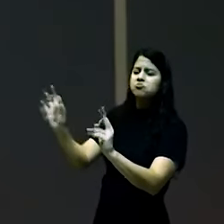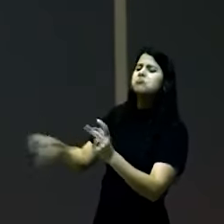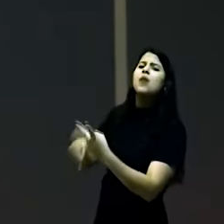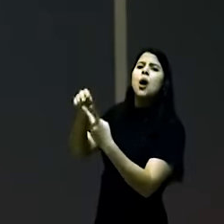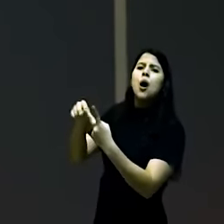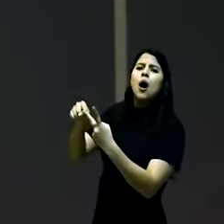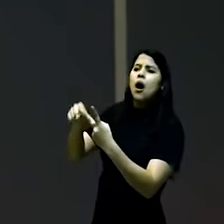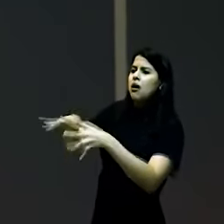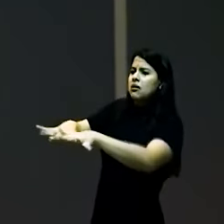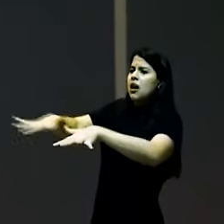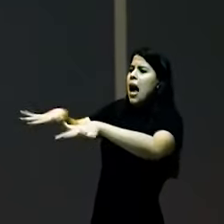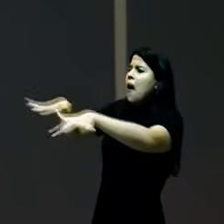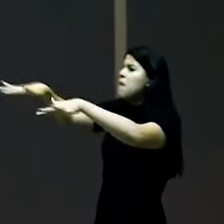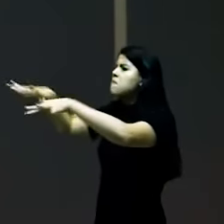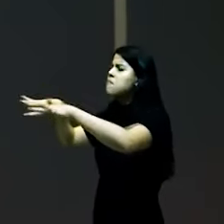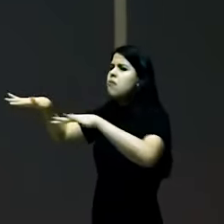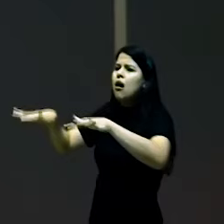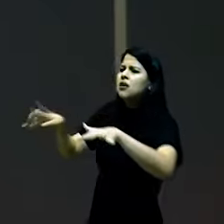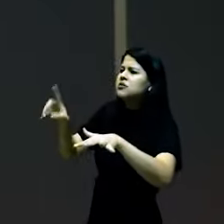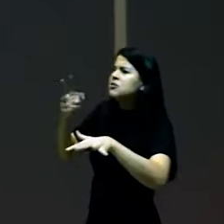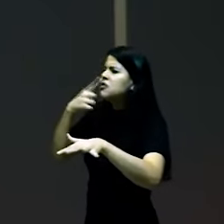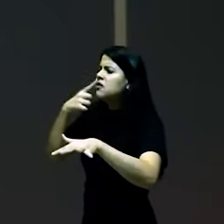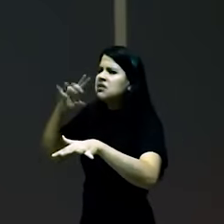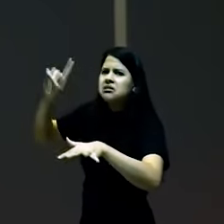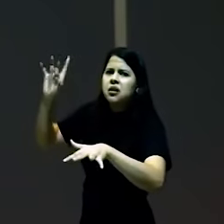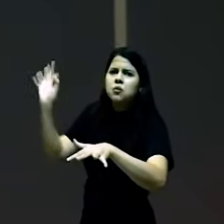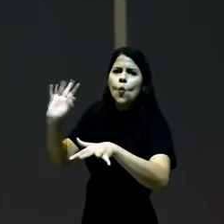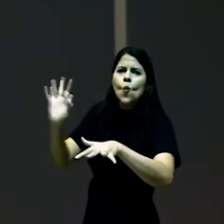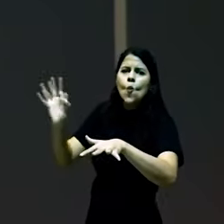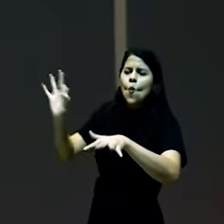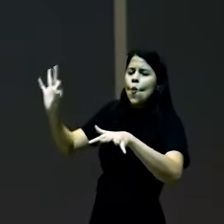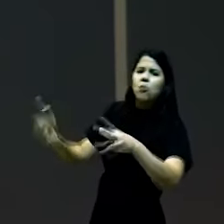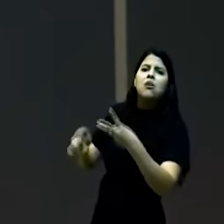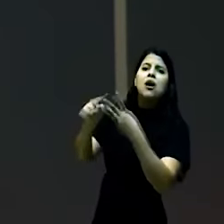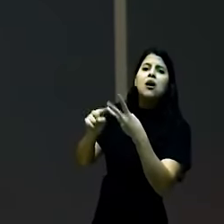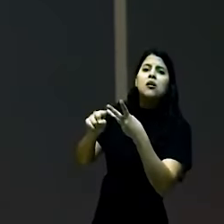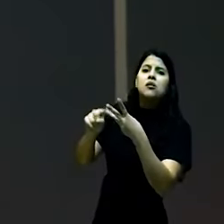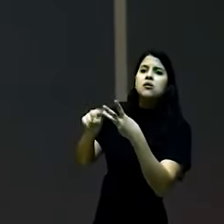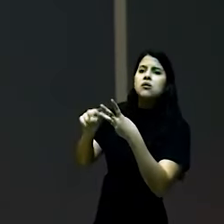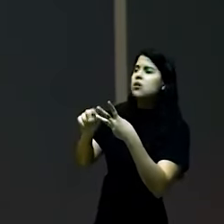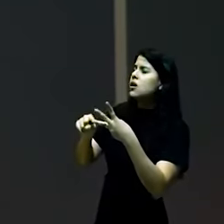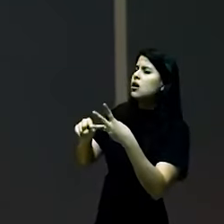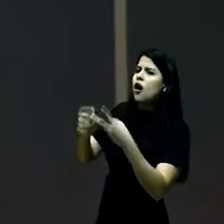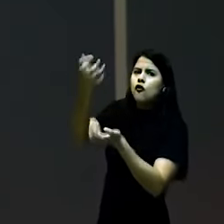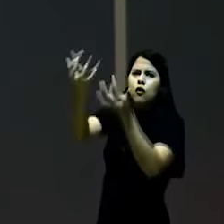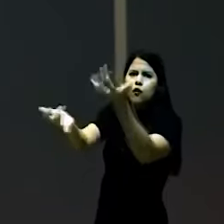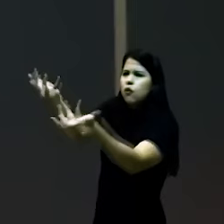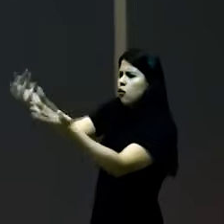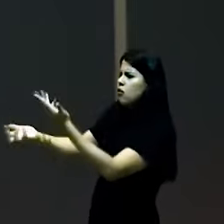Veio fogo, Deus não estava no fogo. Mesmo Deus podendo usar todos esses